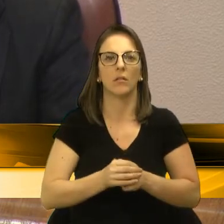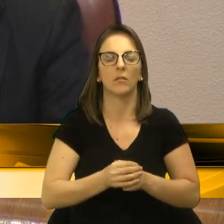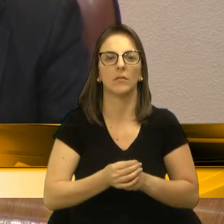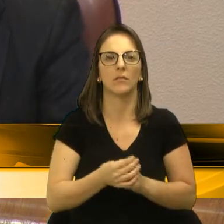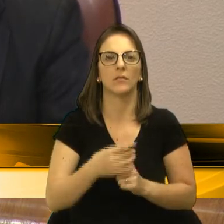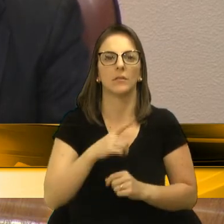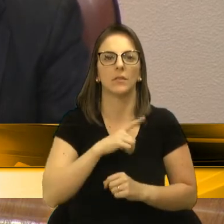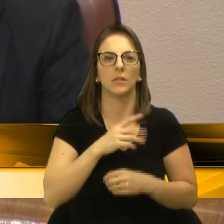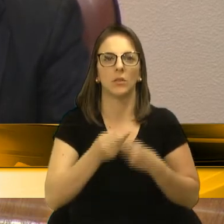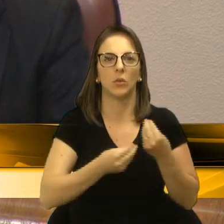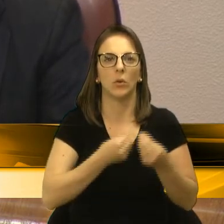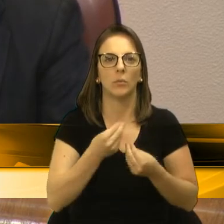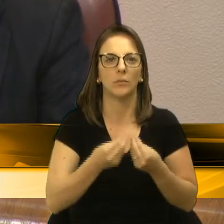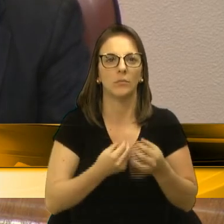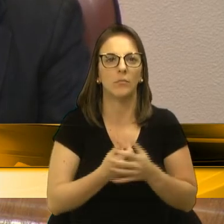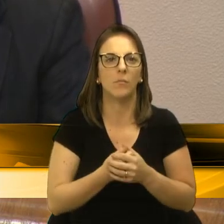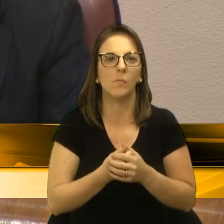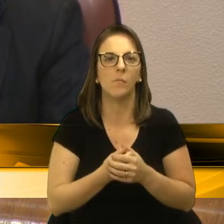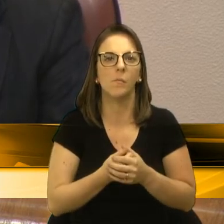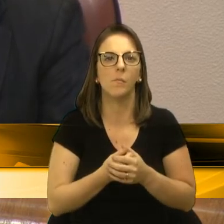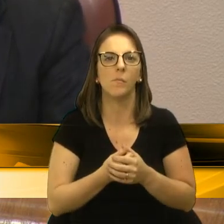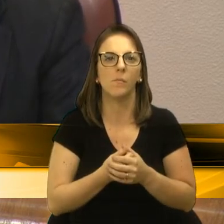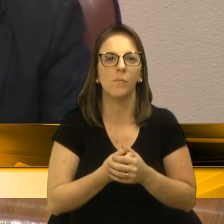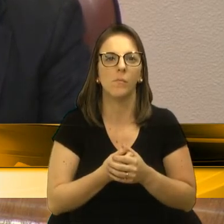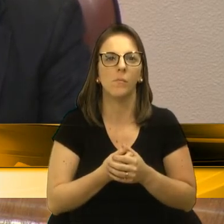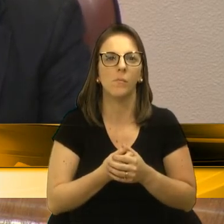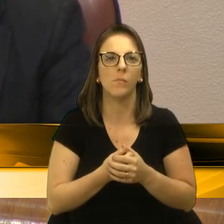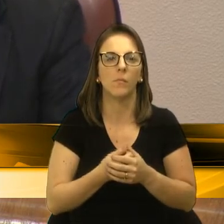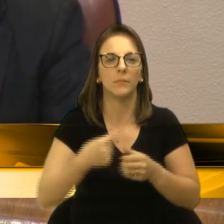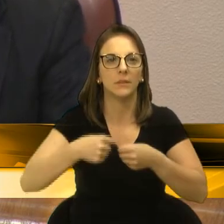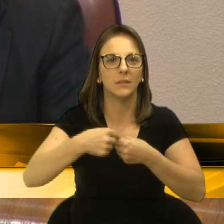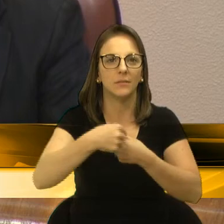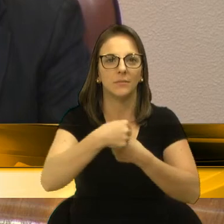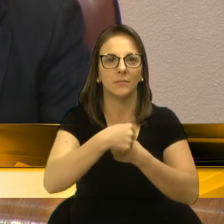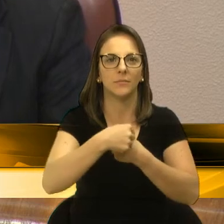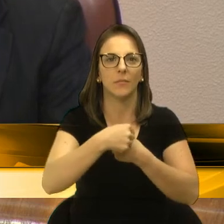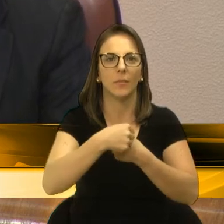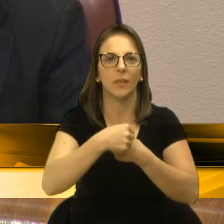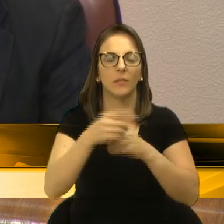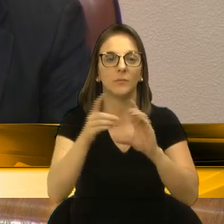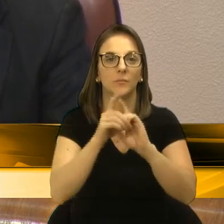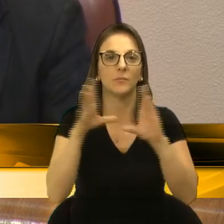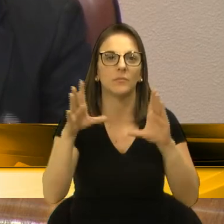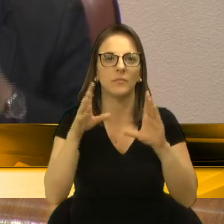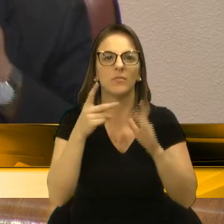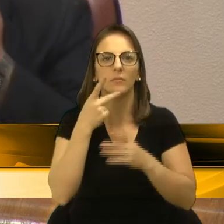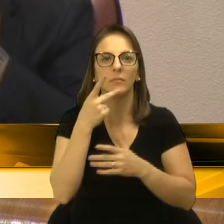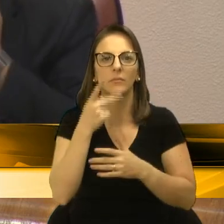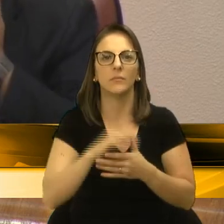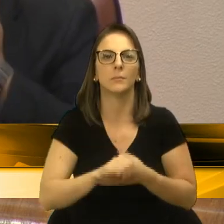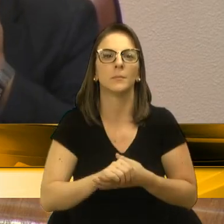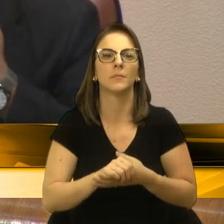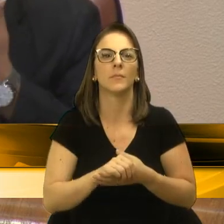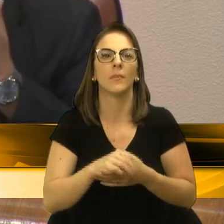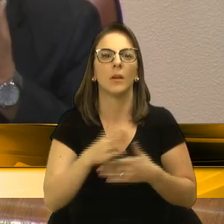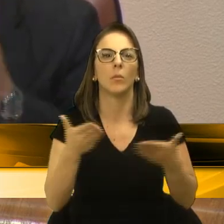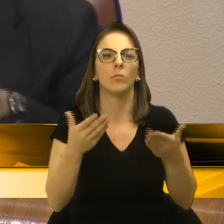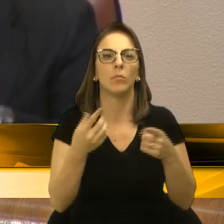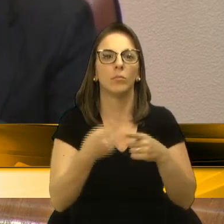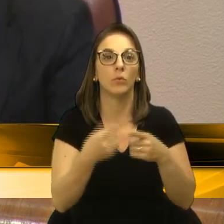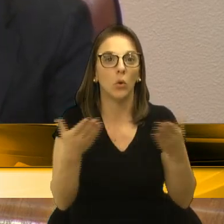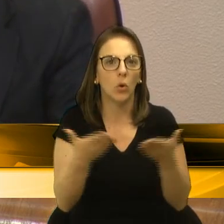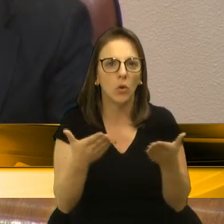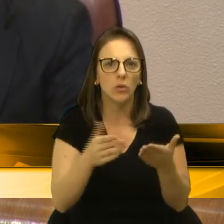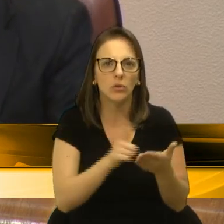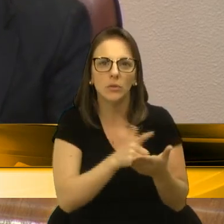de Caxias do Sul não aguenta mais. Estamos na cidade da burocracia, na cidade que foi do empreendedorismo, que hoje não deixa